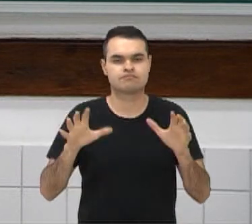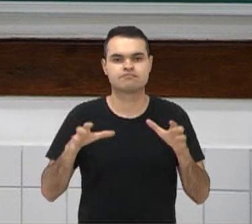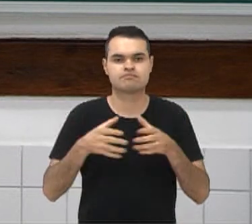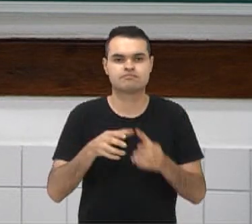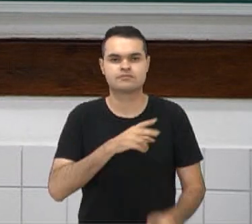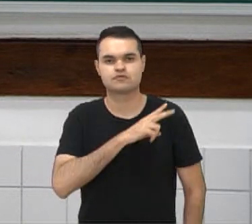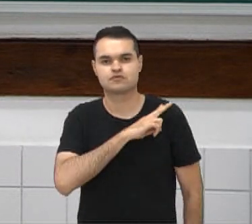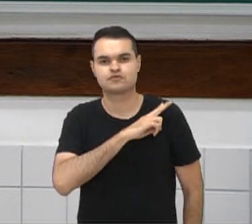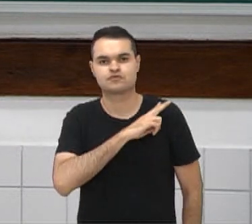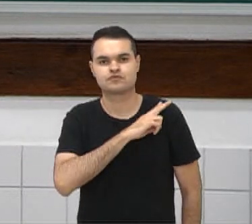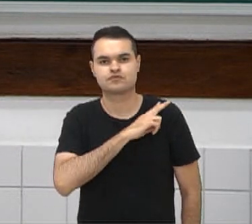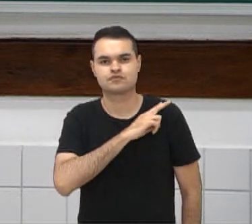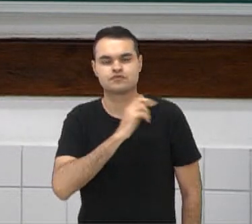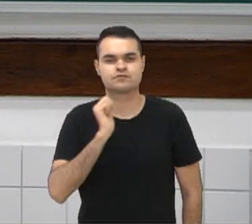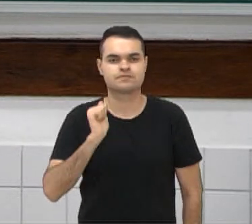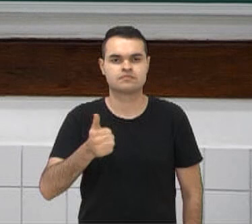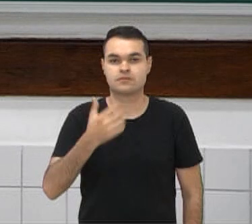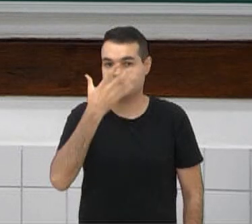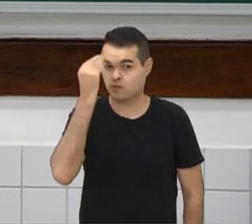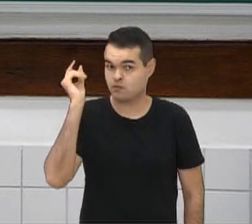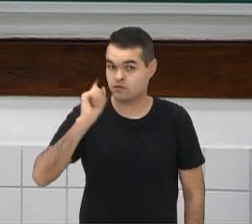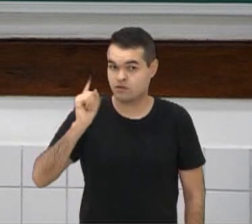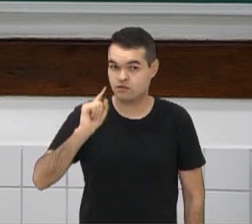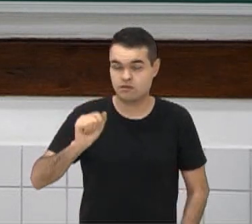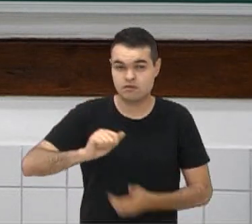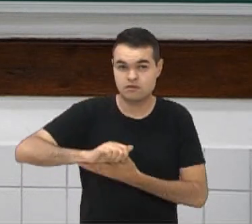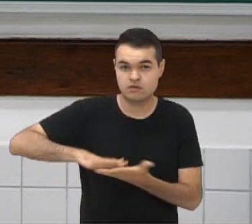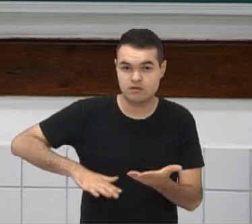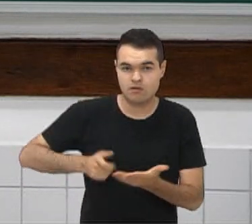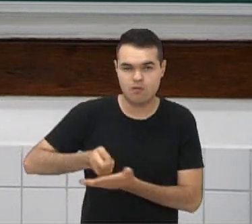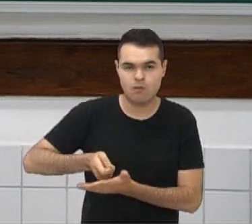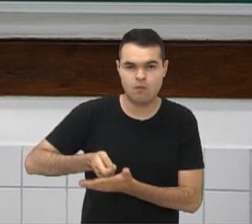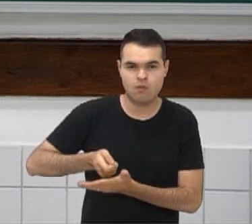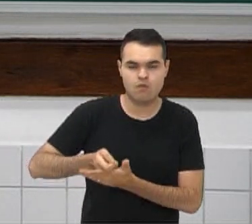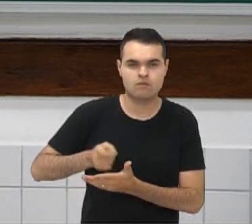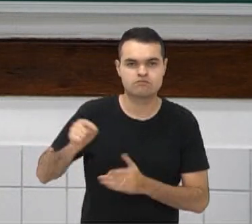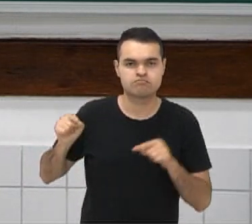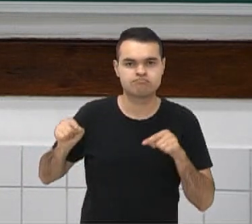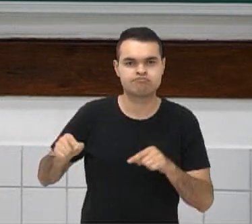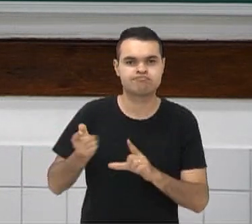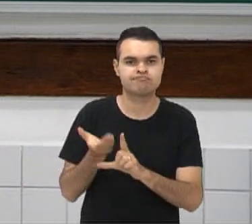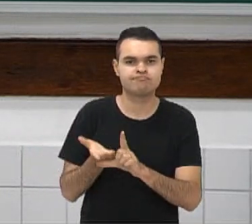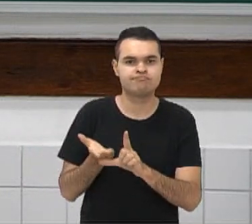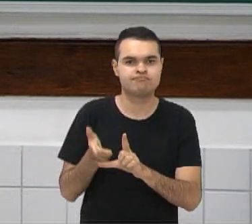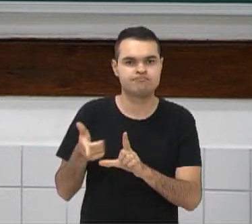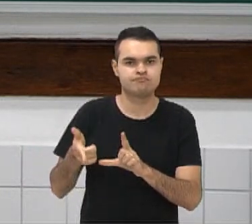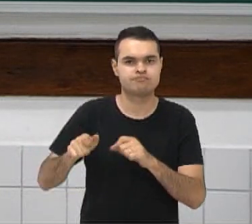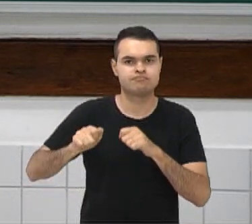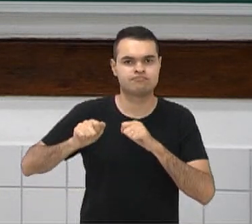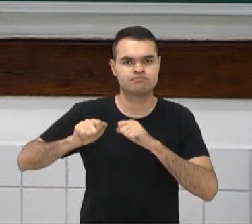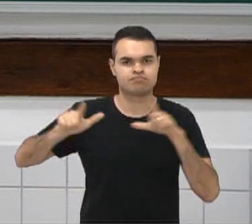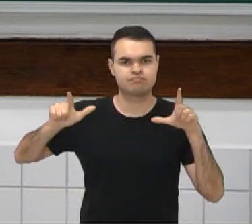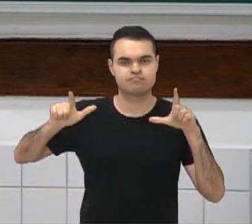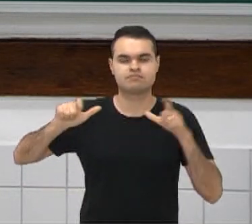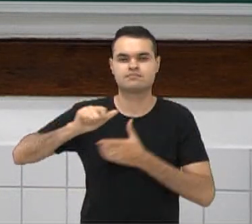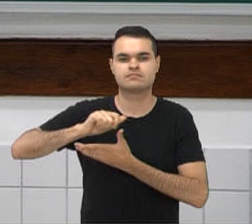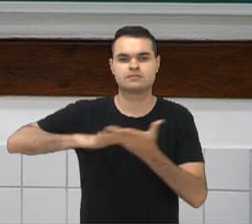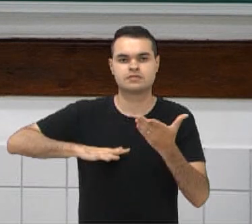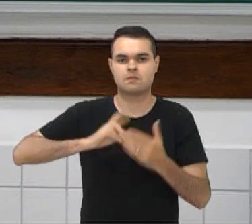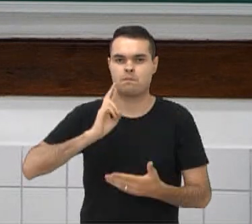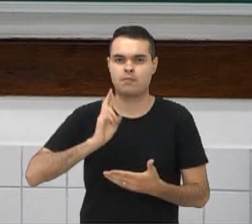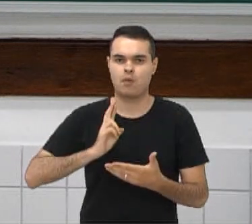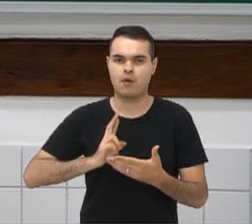ensino médio. Não esqueçam, pessoal, de realizar as atividades obrigatórias lá no Classroom, tá? Você acessa o link da